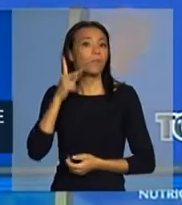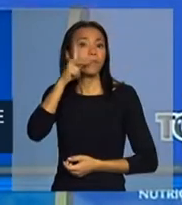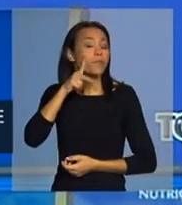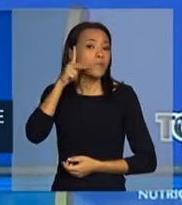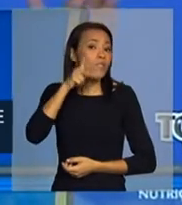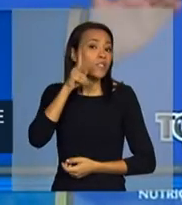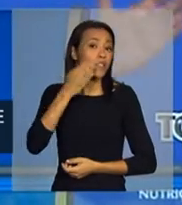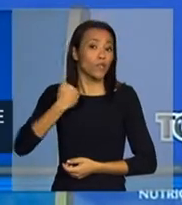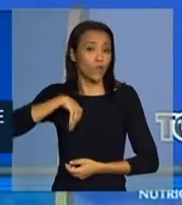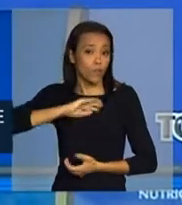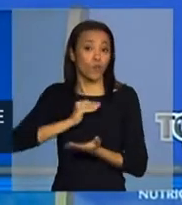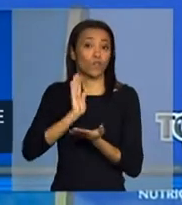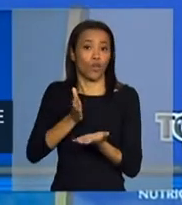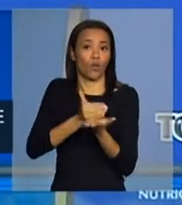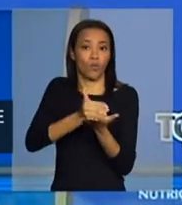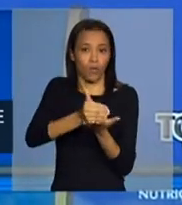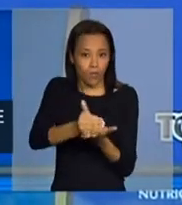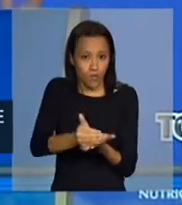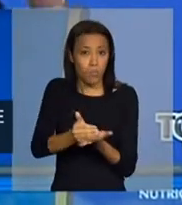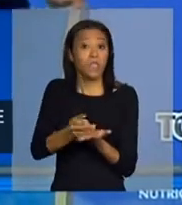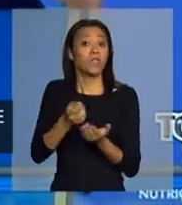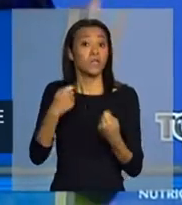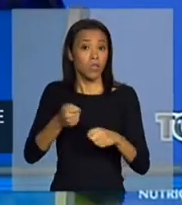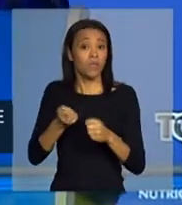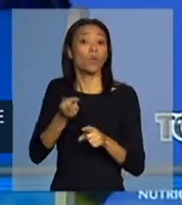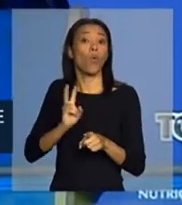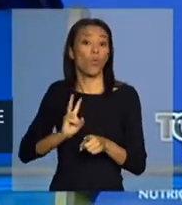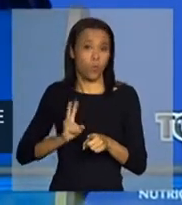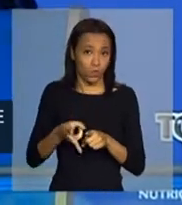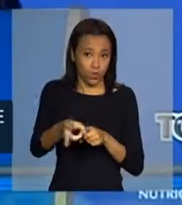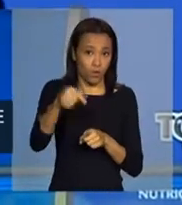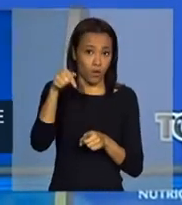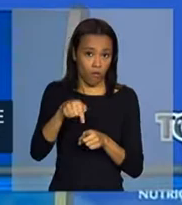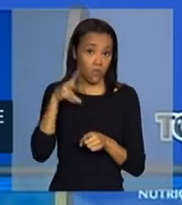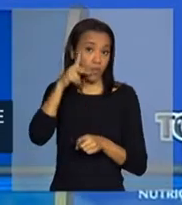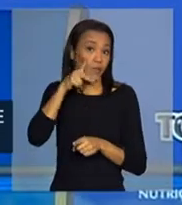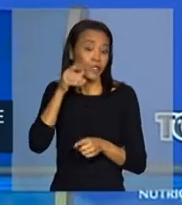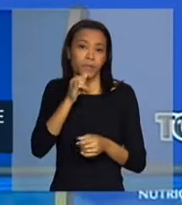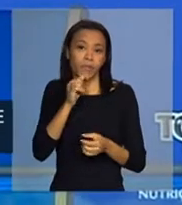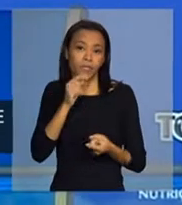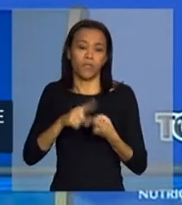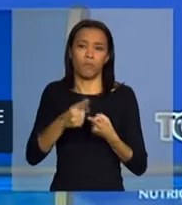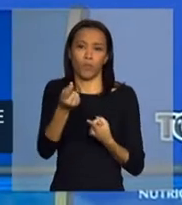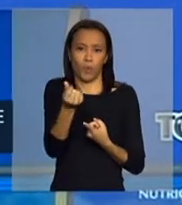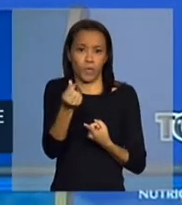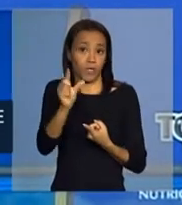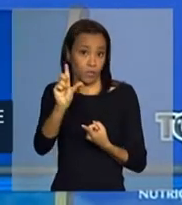nós começamos e que temos de continuar desenvolvendo, por exemplo, política de preço